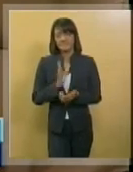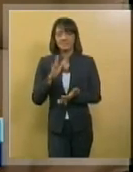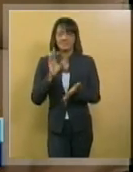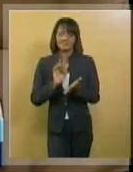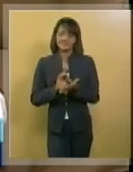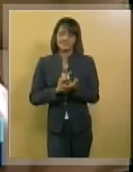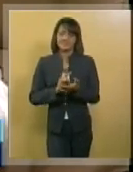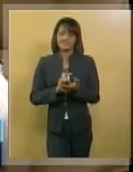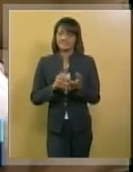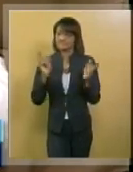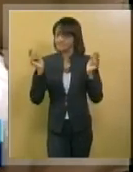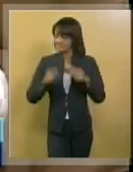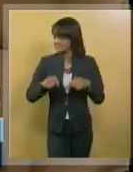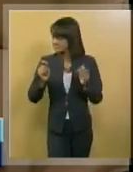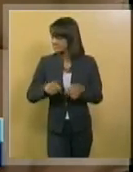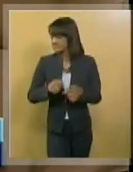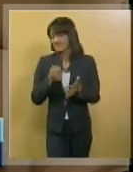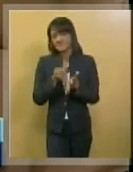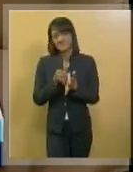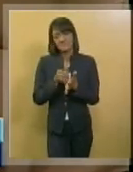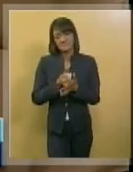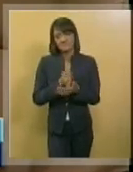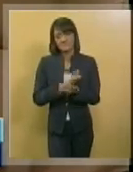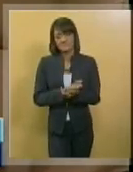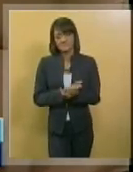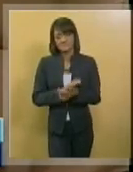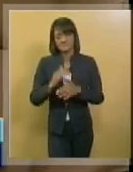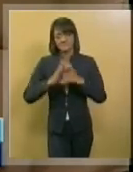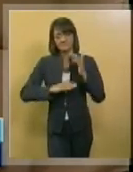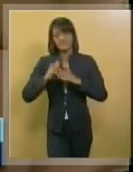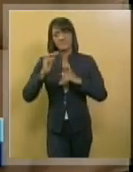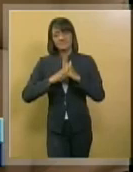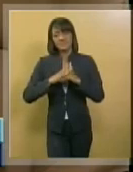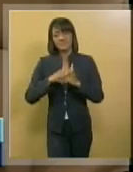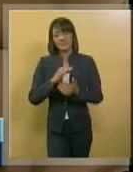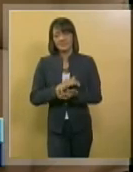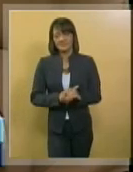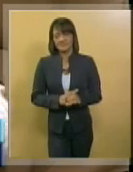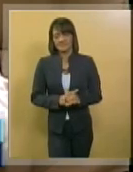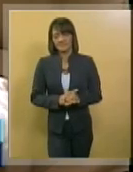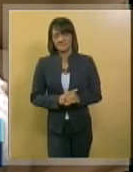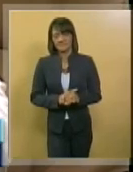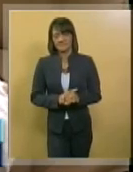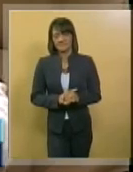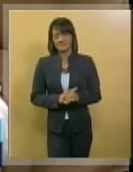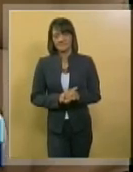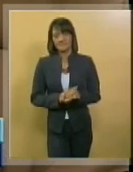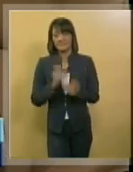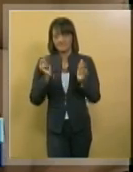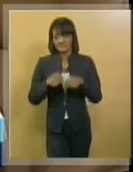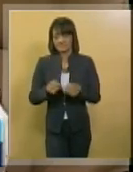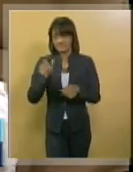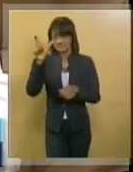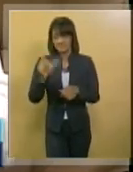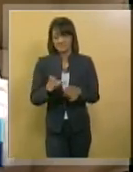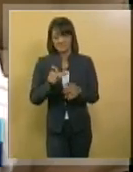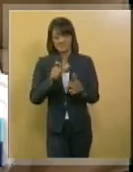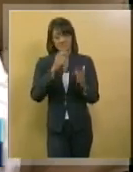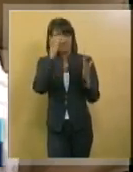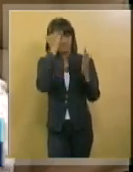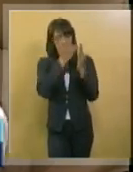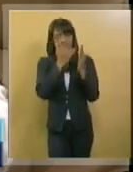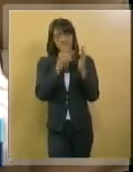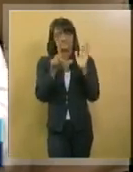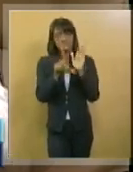que possam exigir desses profissionais o cumprimento da regra,